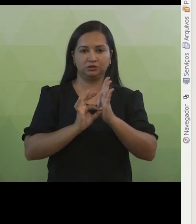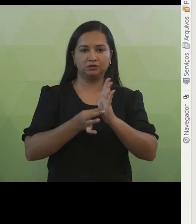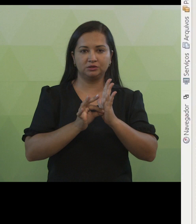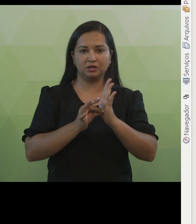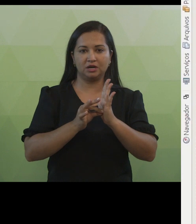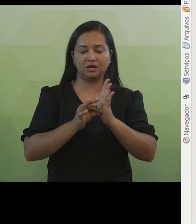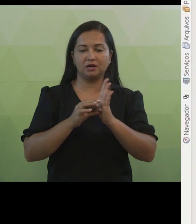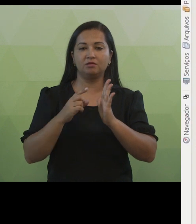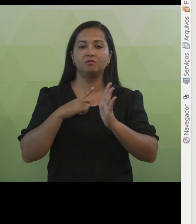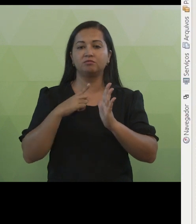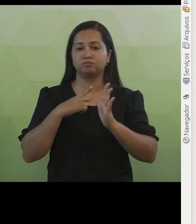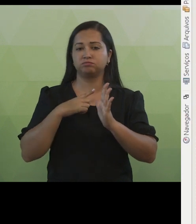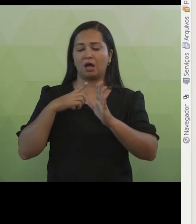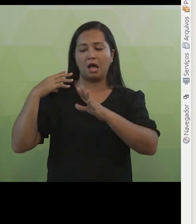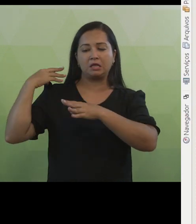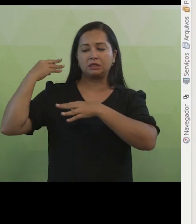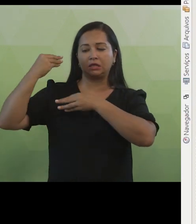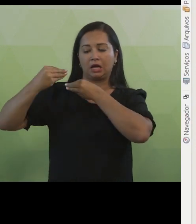dos atributos.